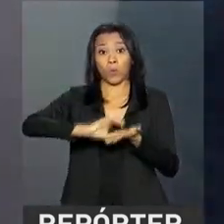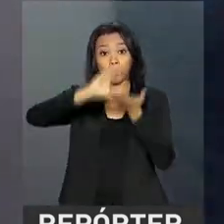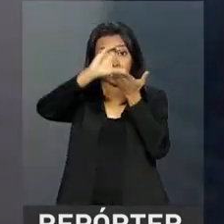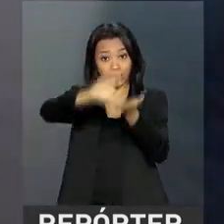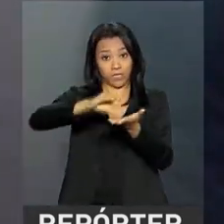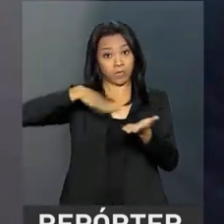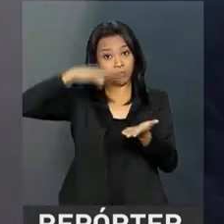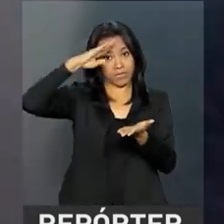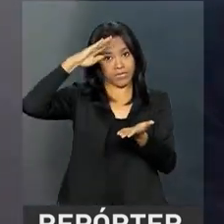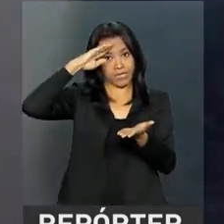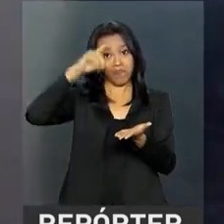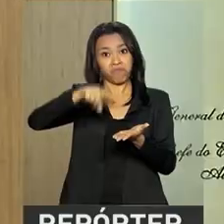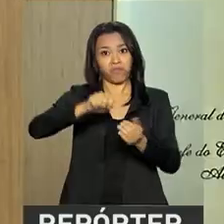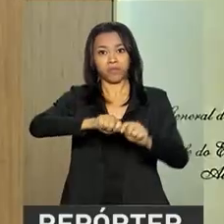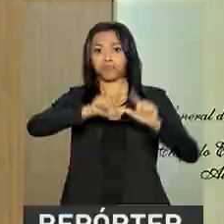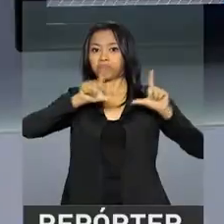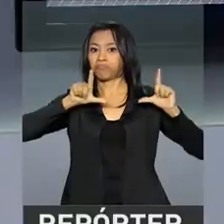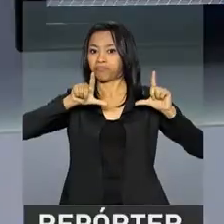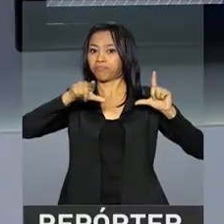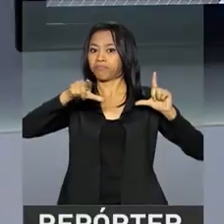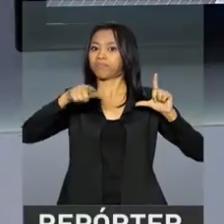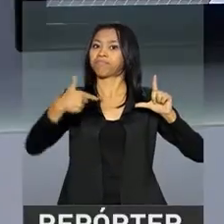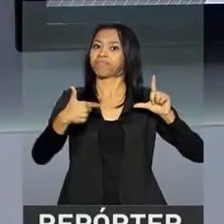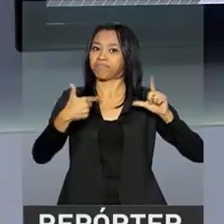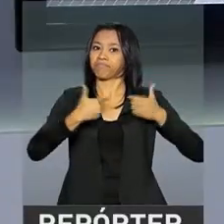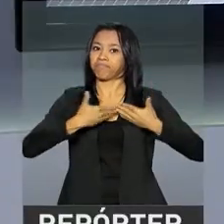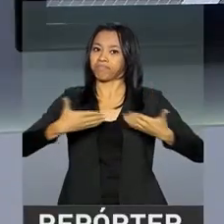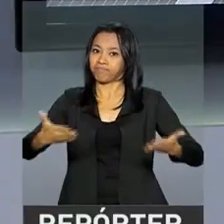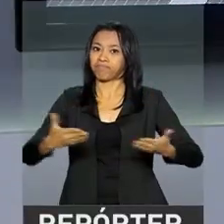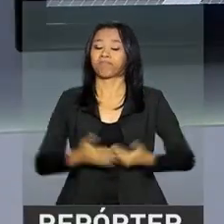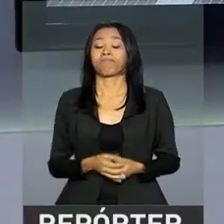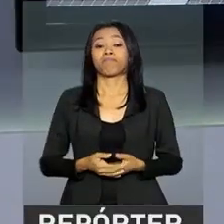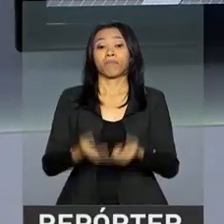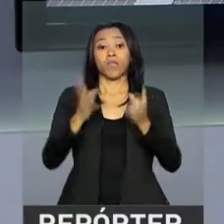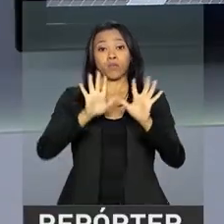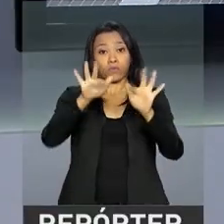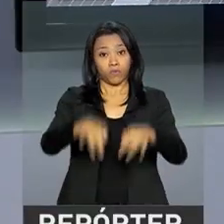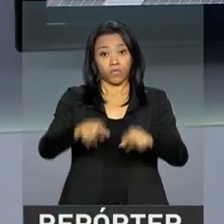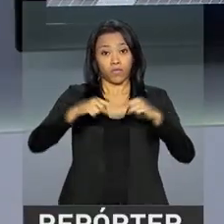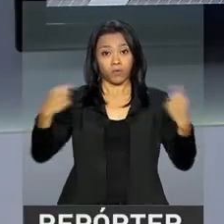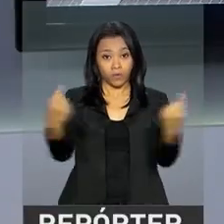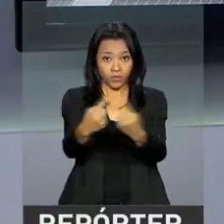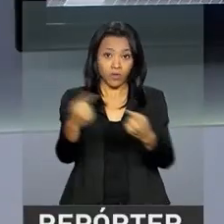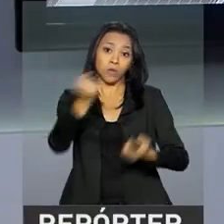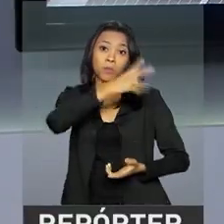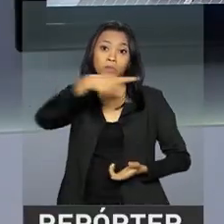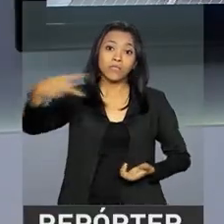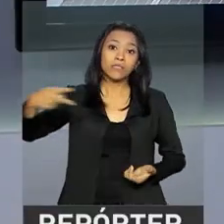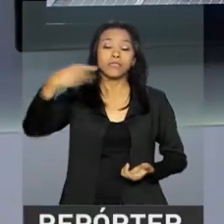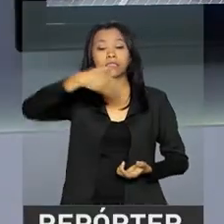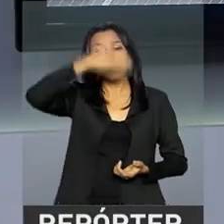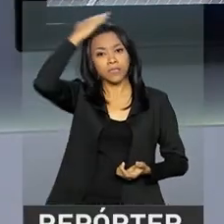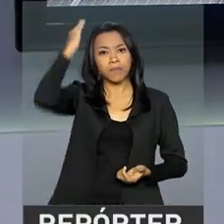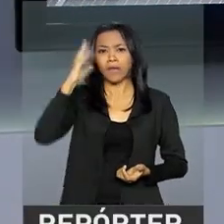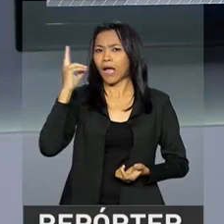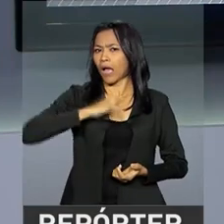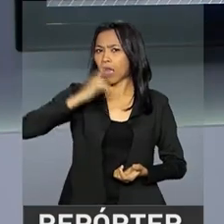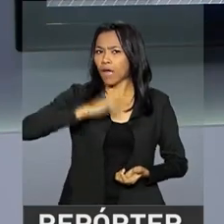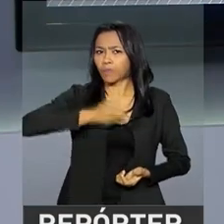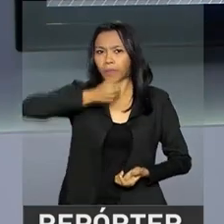de defesa foi inaugurada uma placa no final da reunião o presidente michel temer falou rapidamente com jornalistas